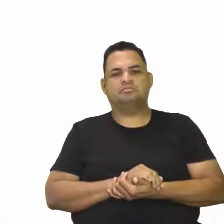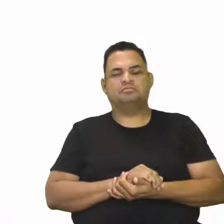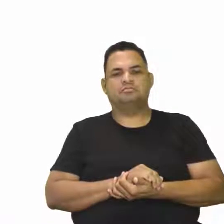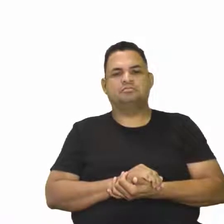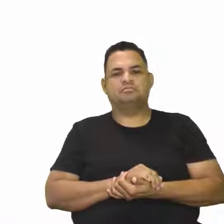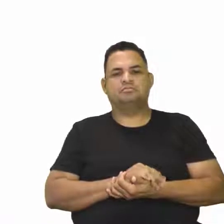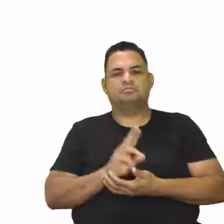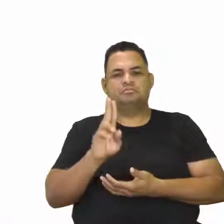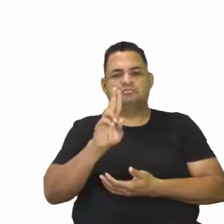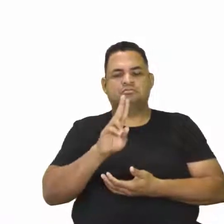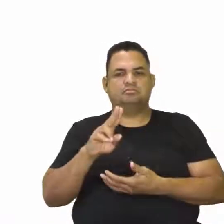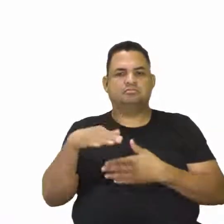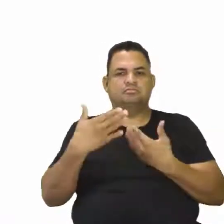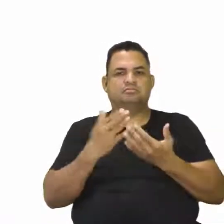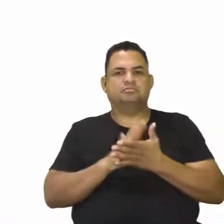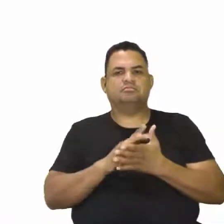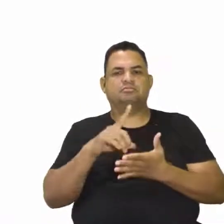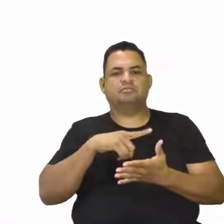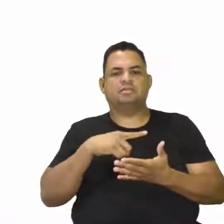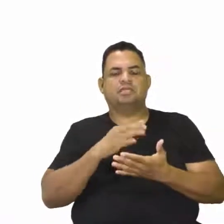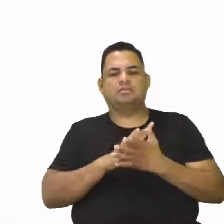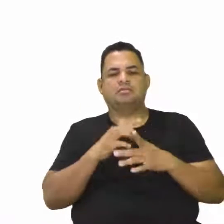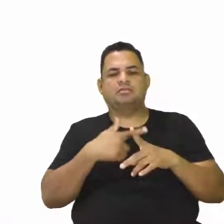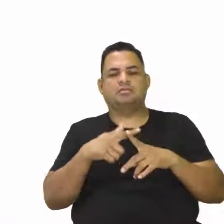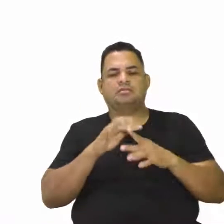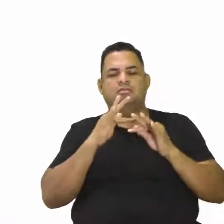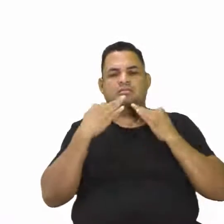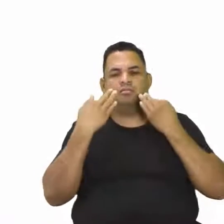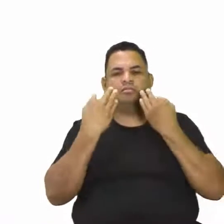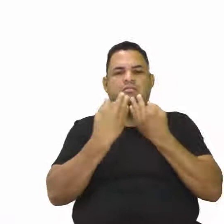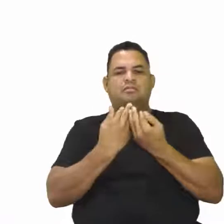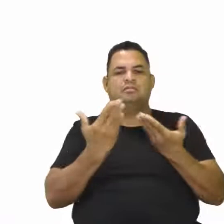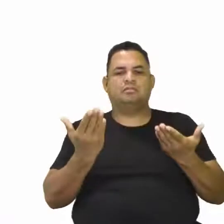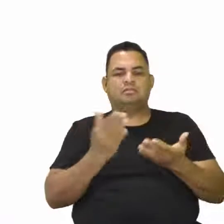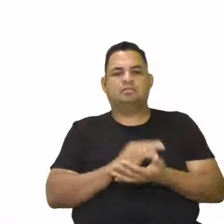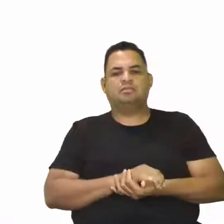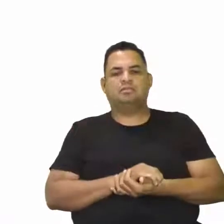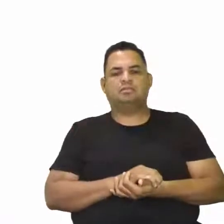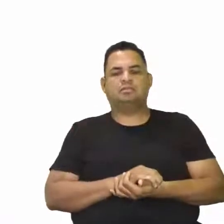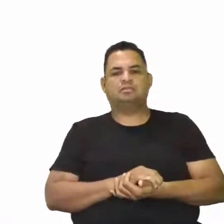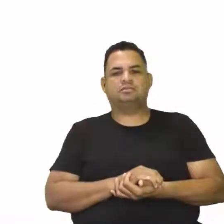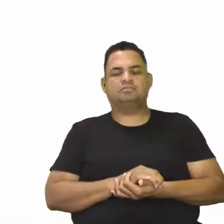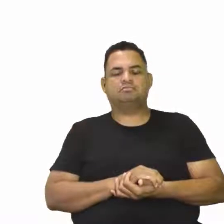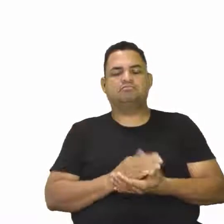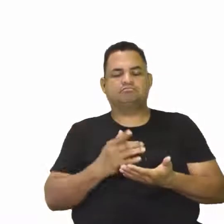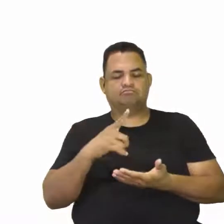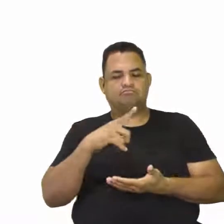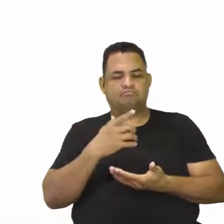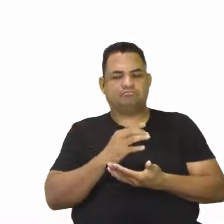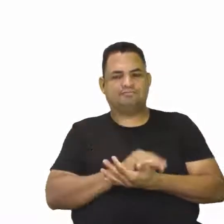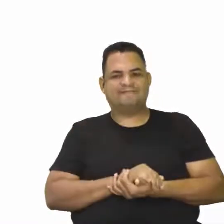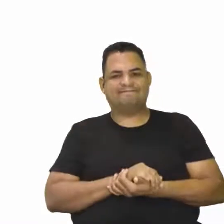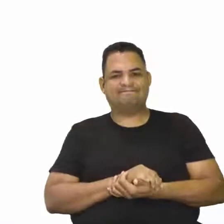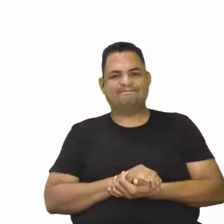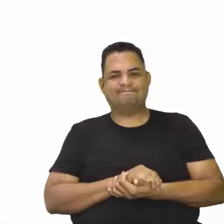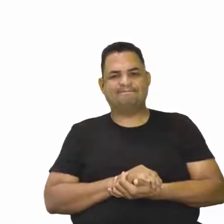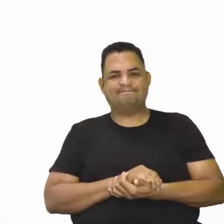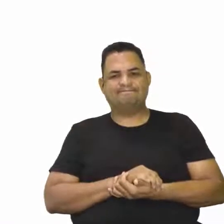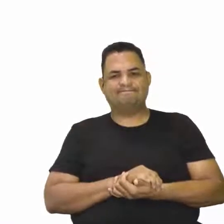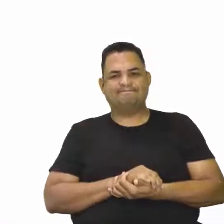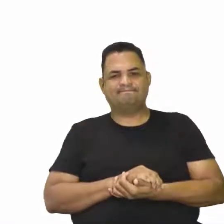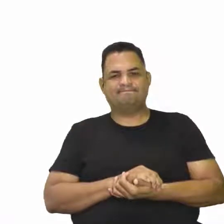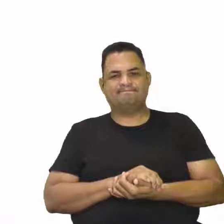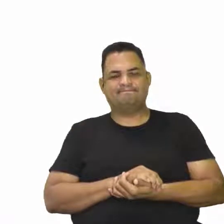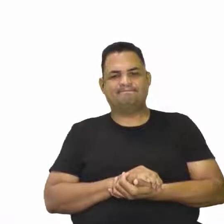a uso para causar danos familiares e a si mesmo. Uhum. Eles acabam também usando para coisas não muito